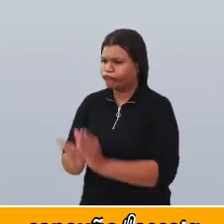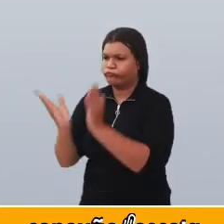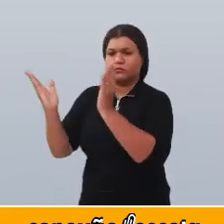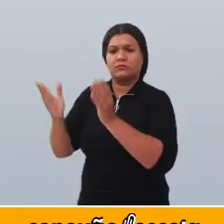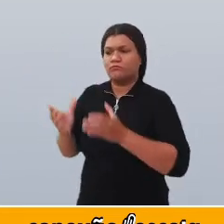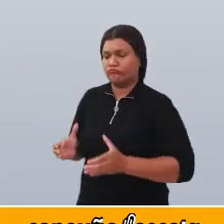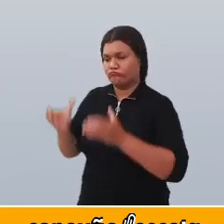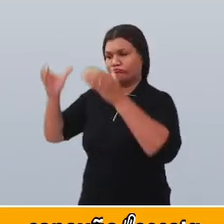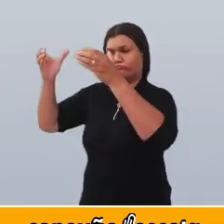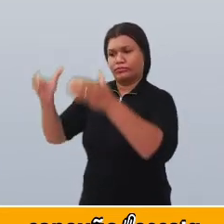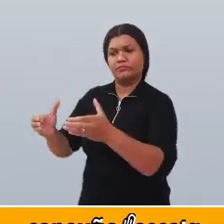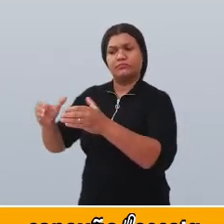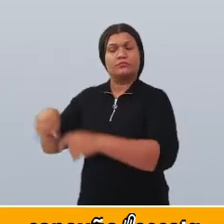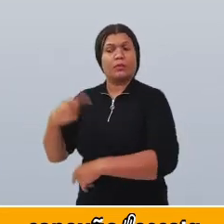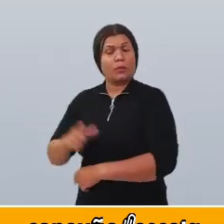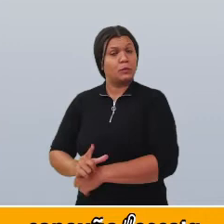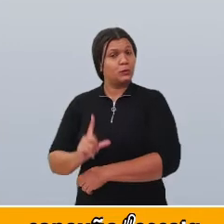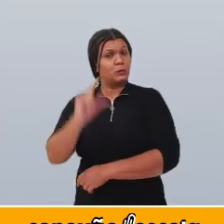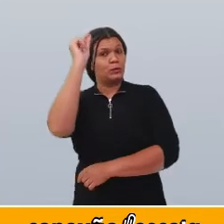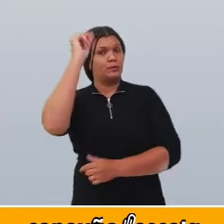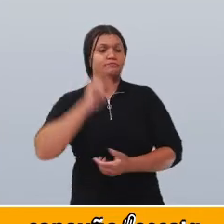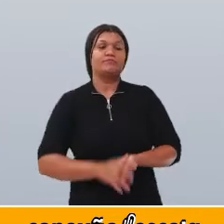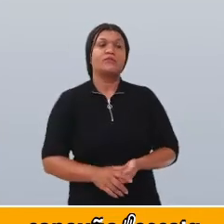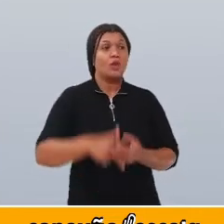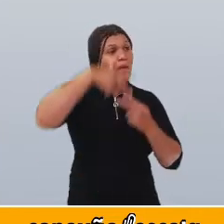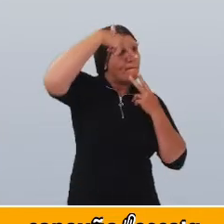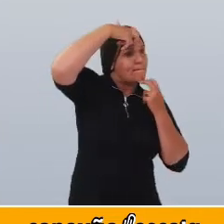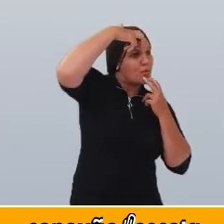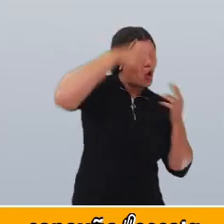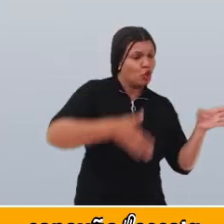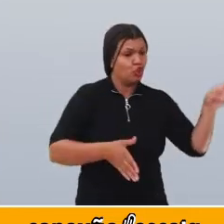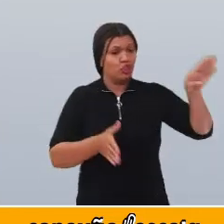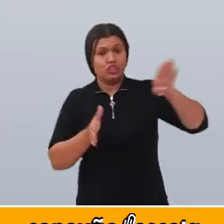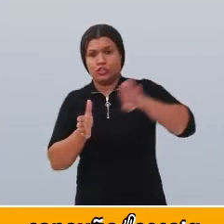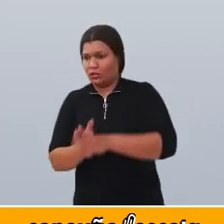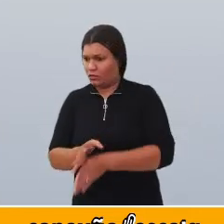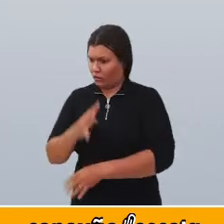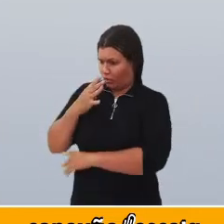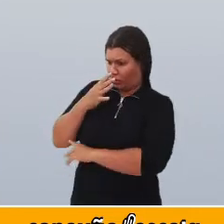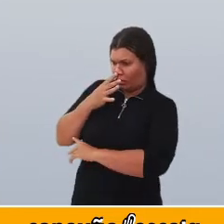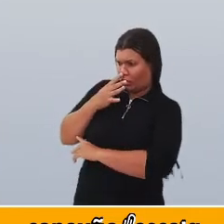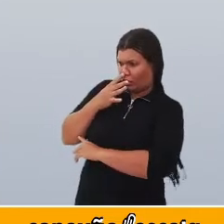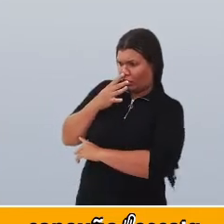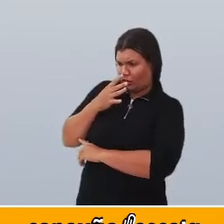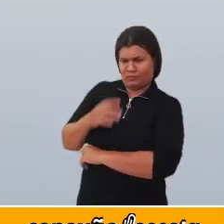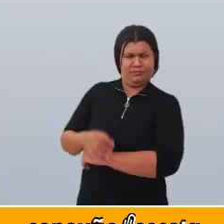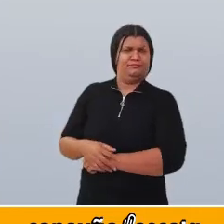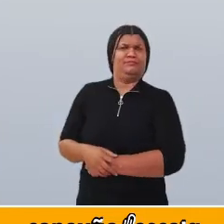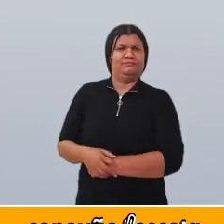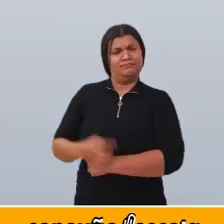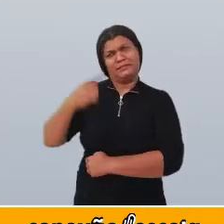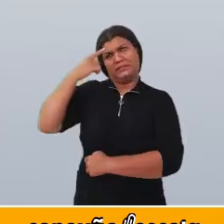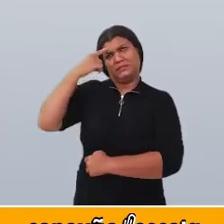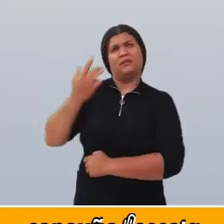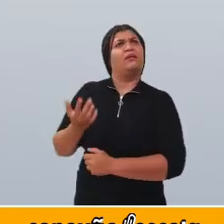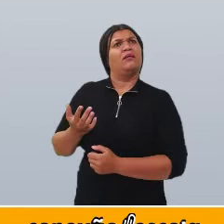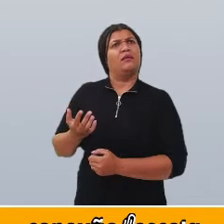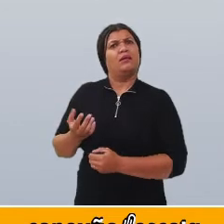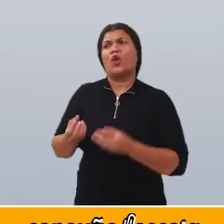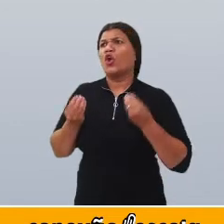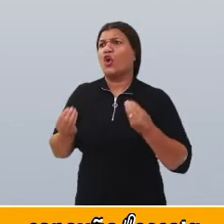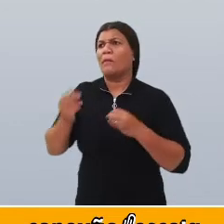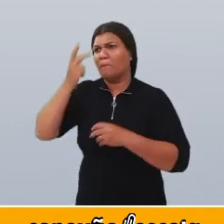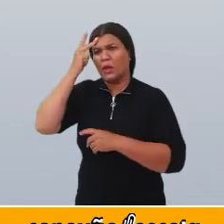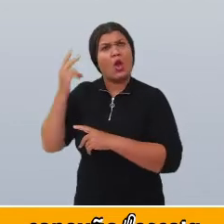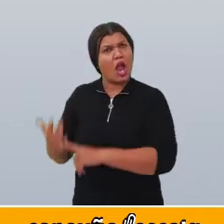foi-se. O bode, quando veio de novo, admirou-se e disse: Oh, quem está